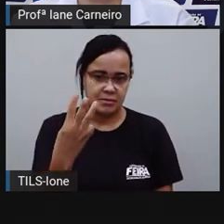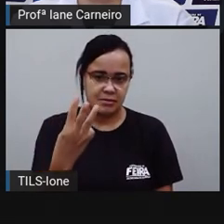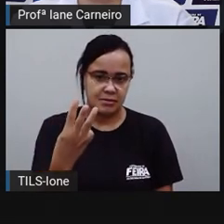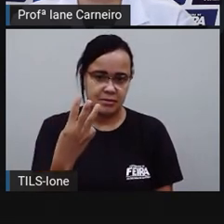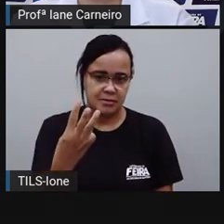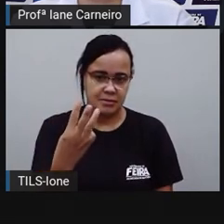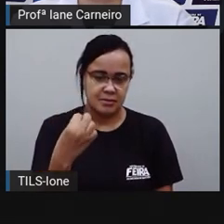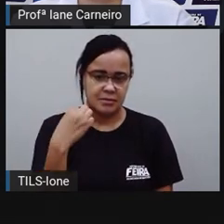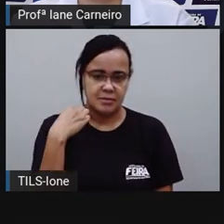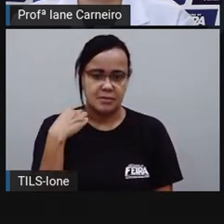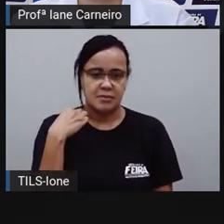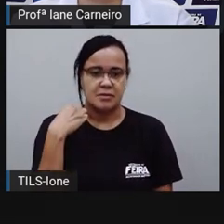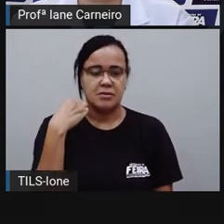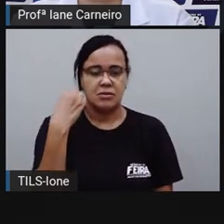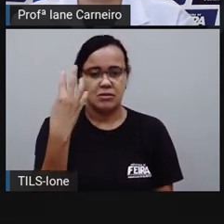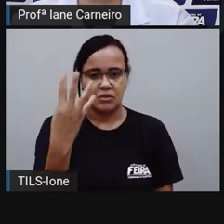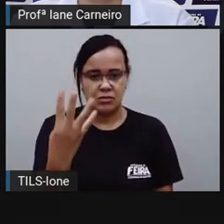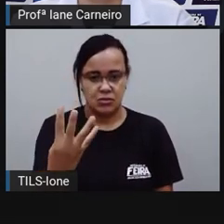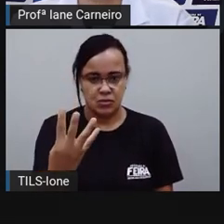três,